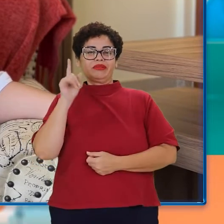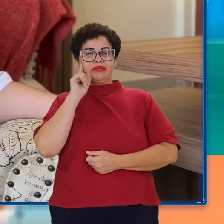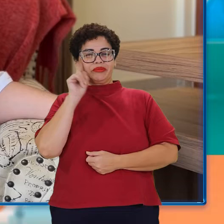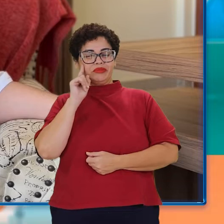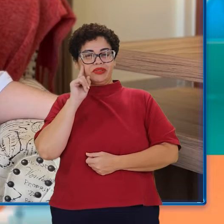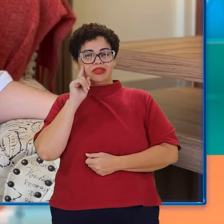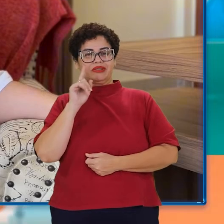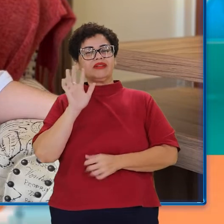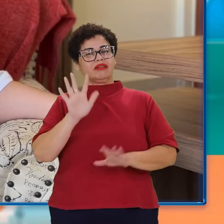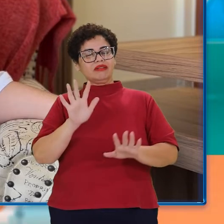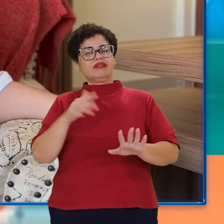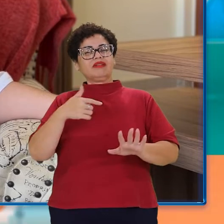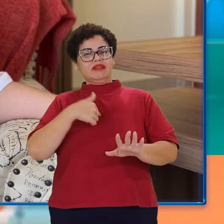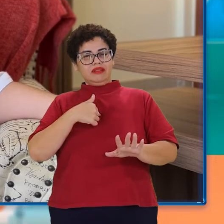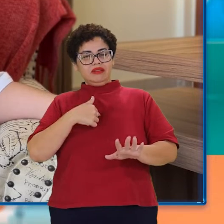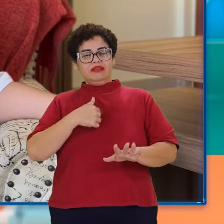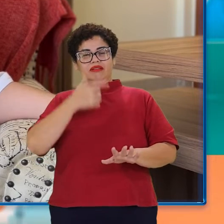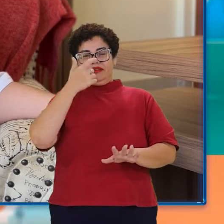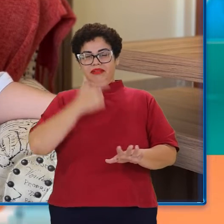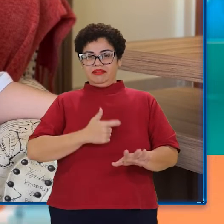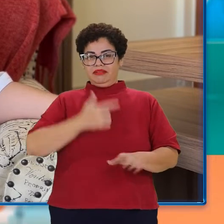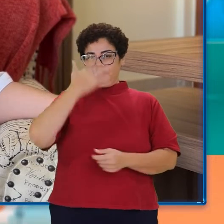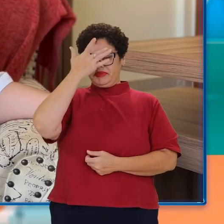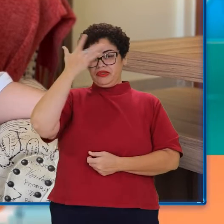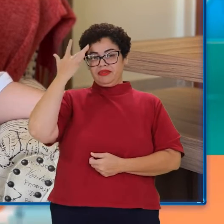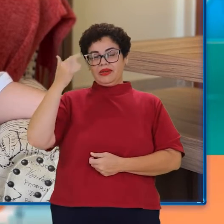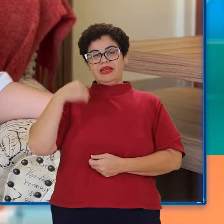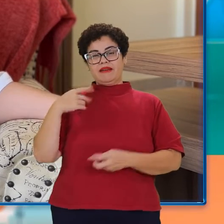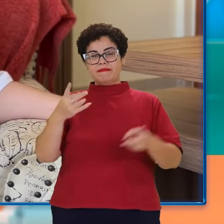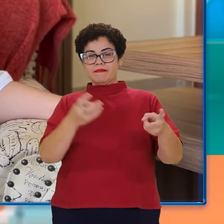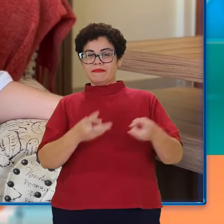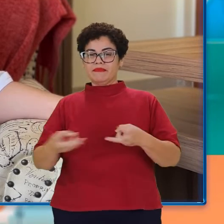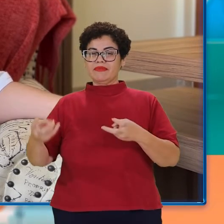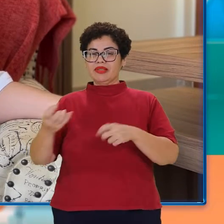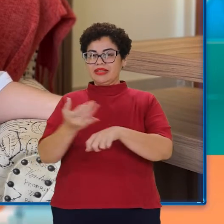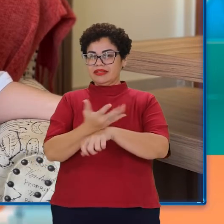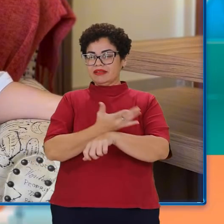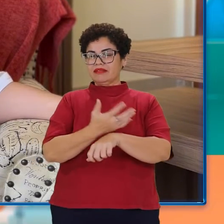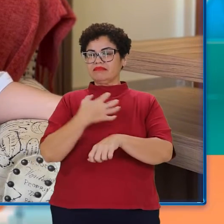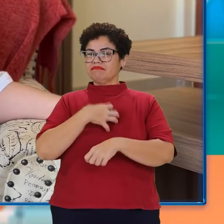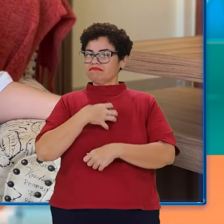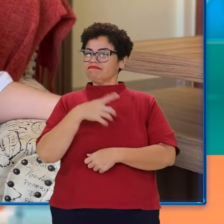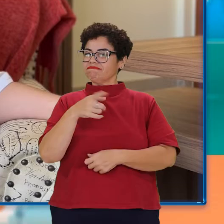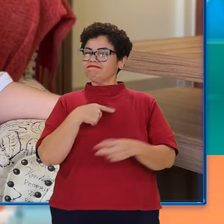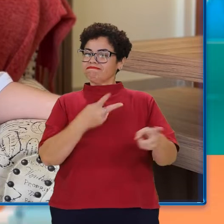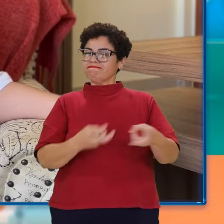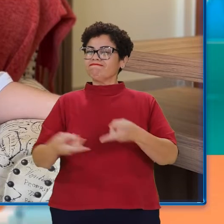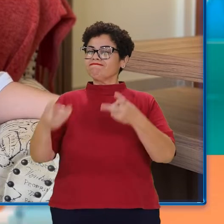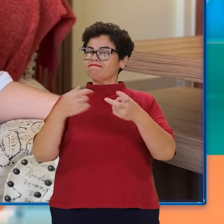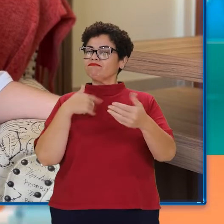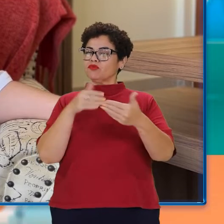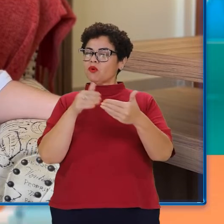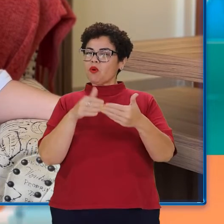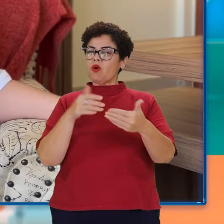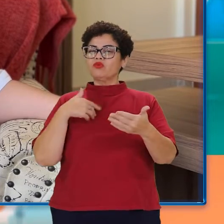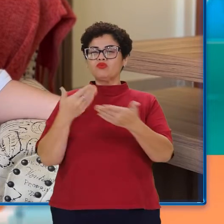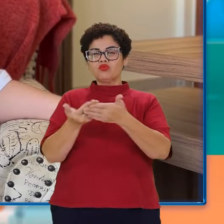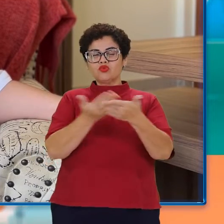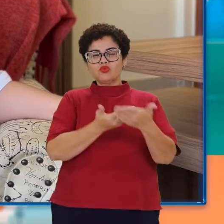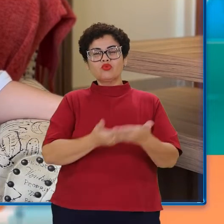prática. Por quê? Por mais que eu, né, enquanto pessoa, eu vejo sentido nessa teoria,